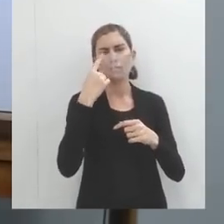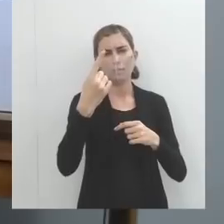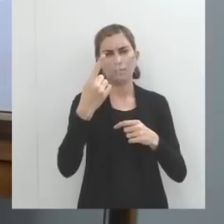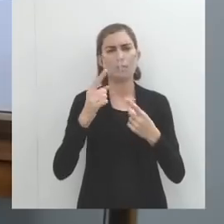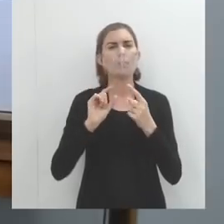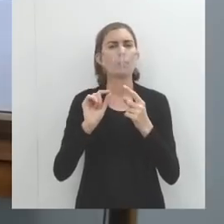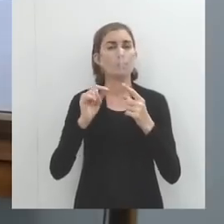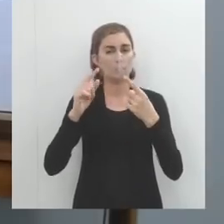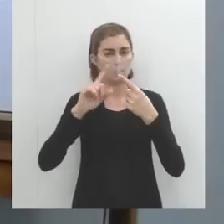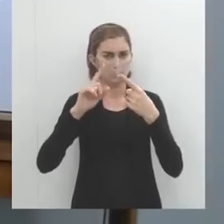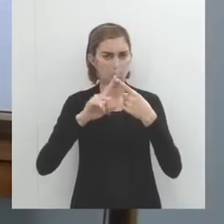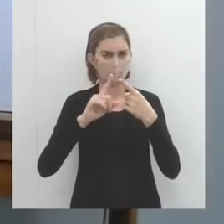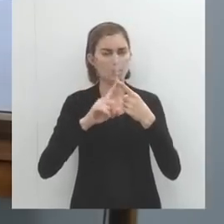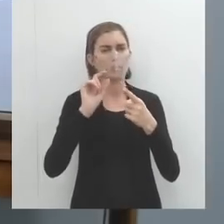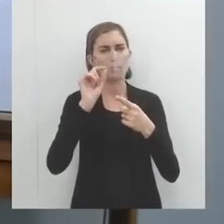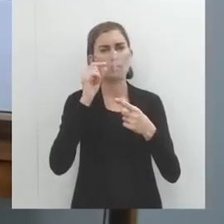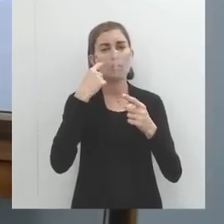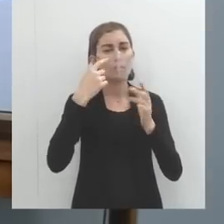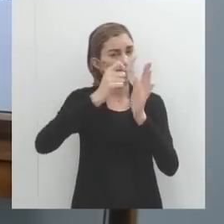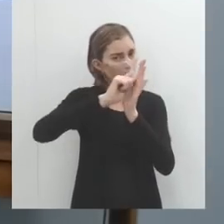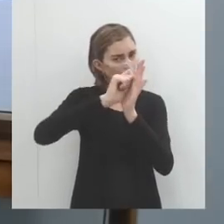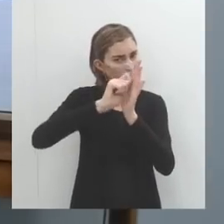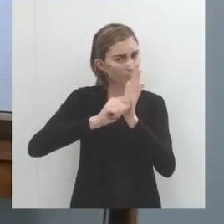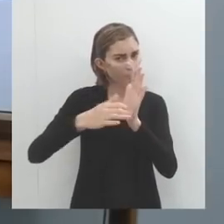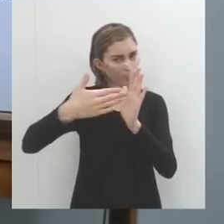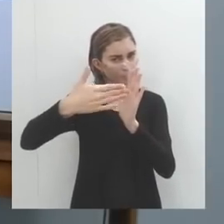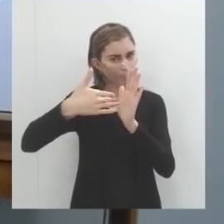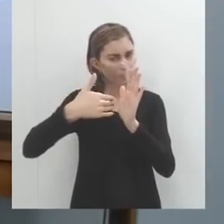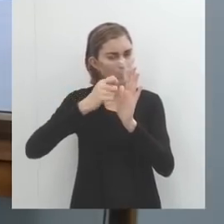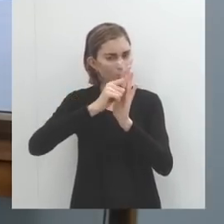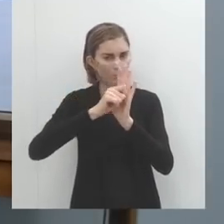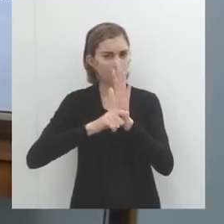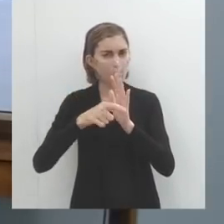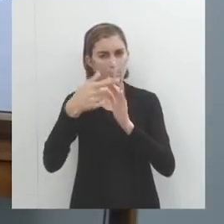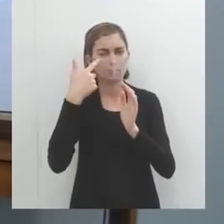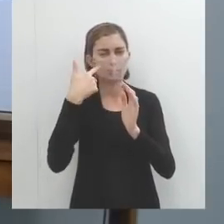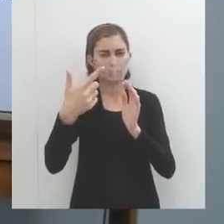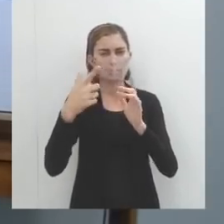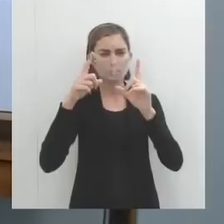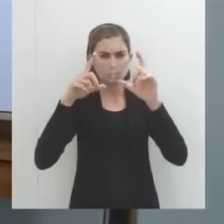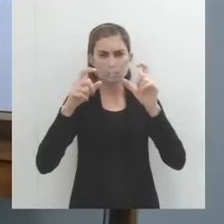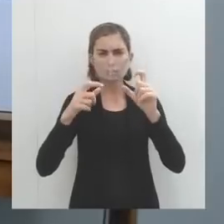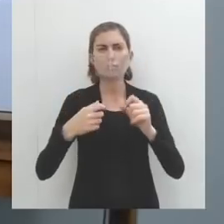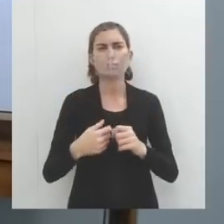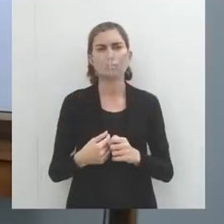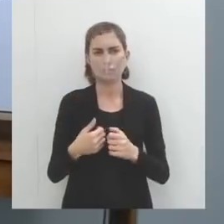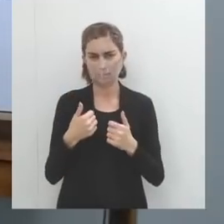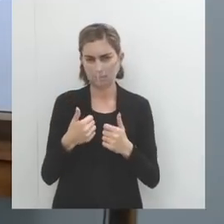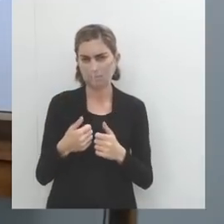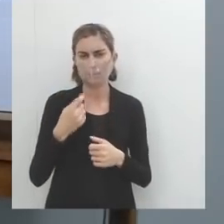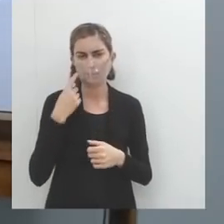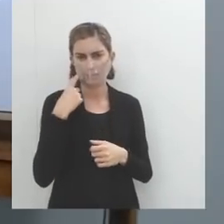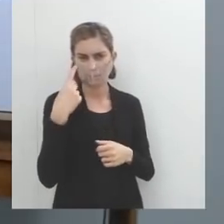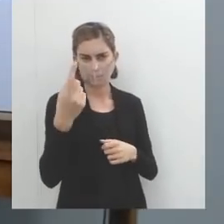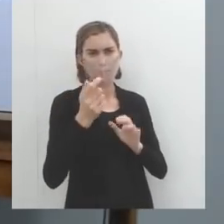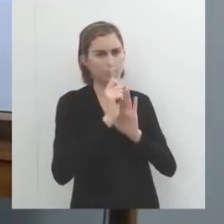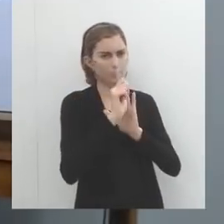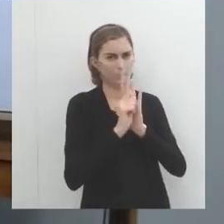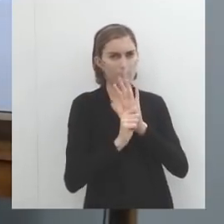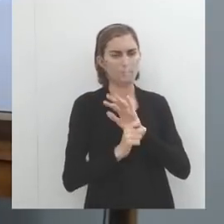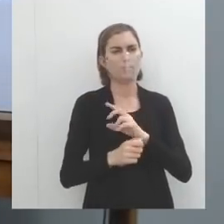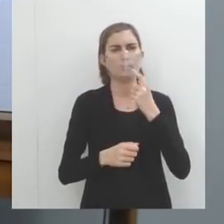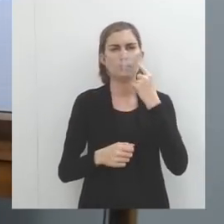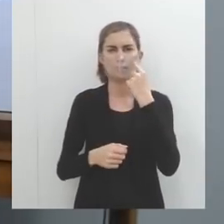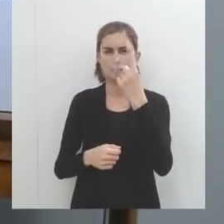masculino, prepara o caderno para copiar, viu? Isso eu quero ver bem bonitinho e tira uma foto e me marca no Instagram, tá? Eu quero ver bem bonitinho,